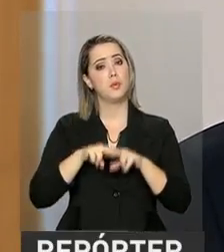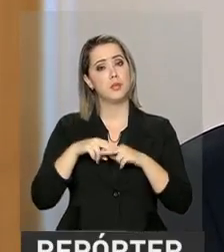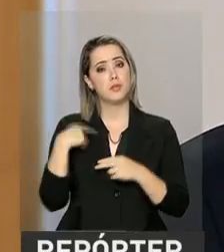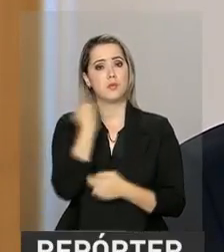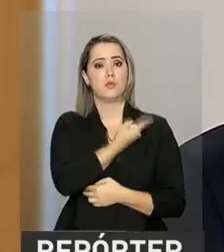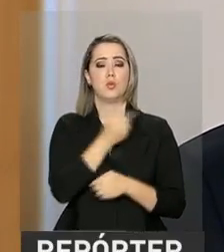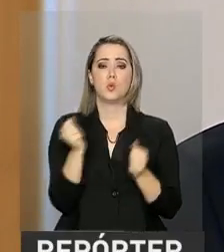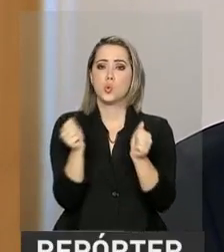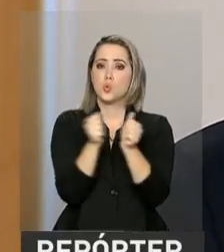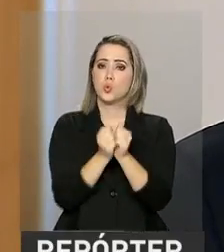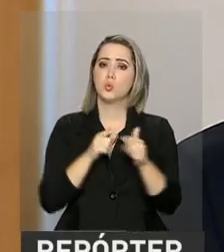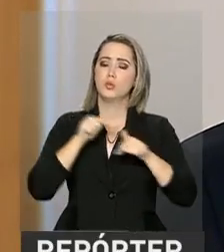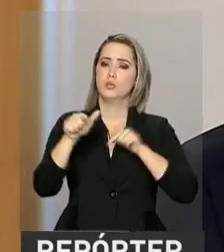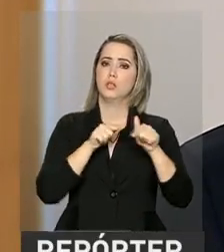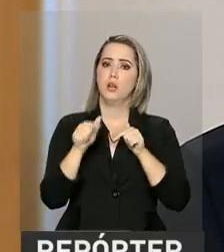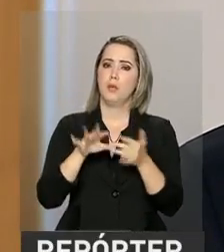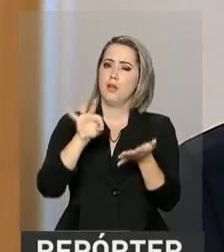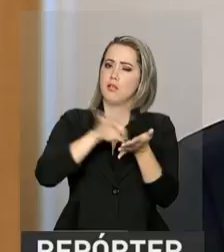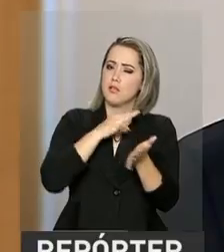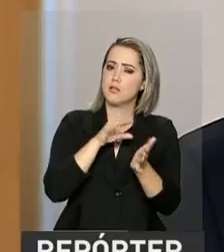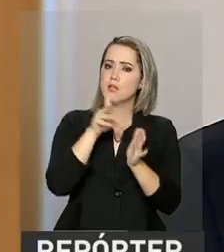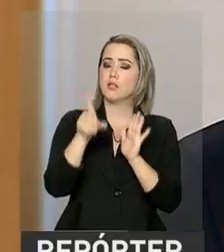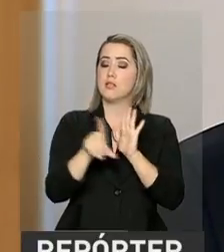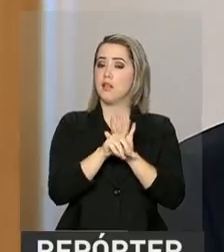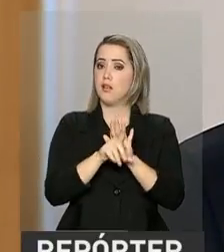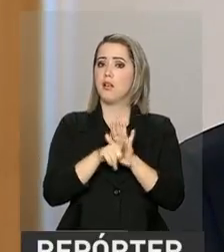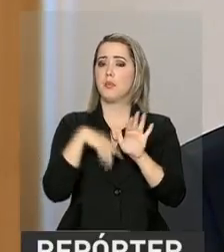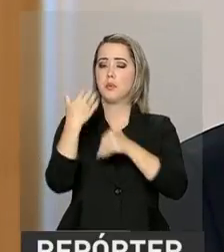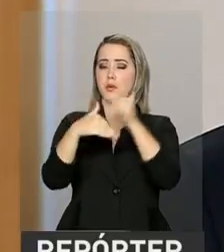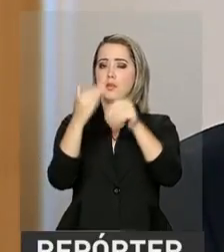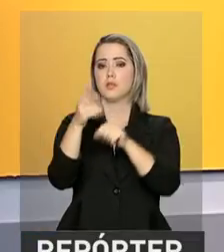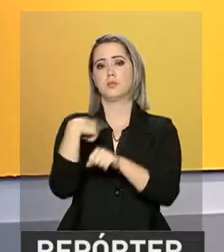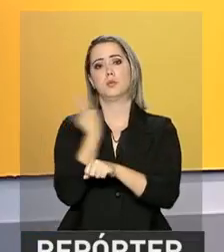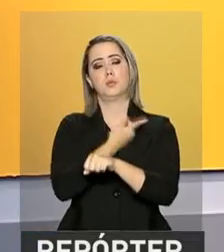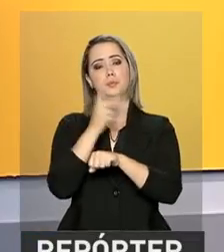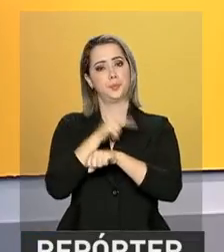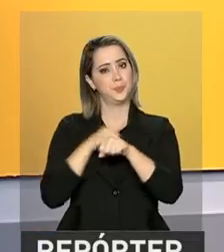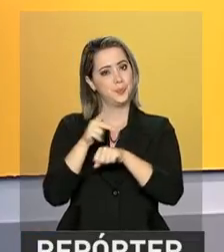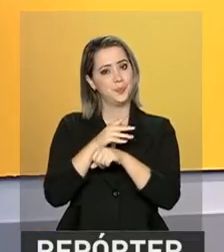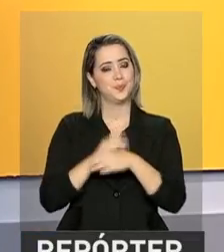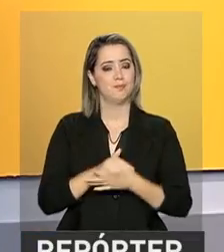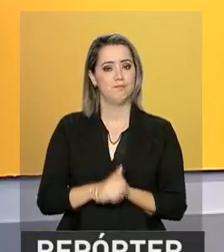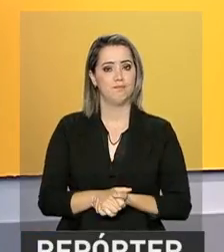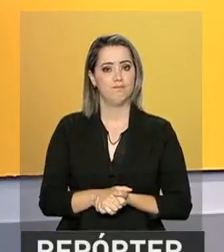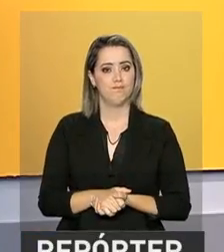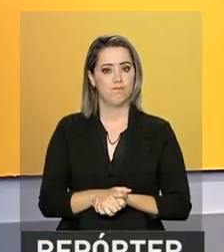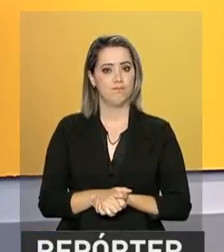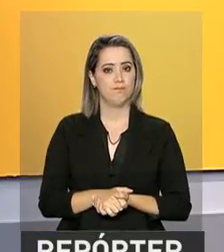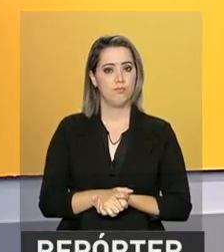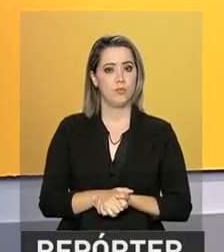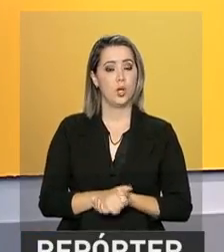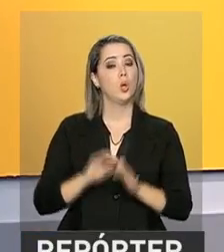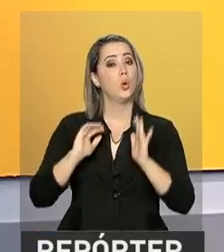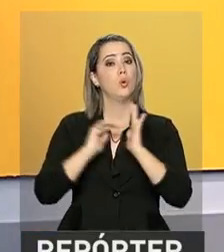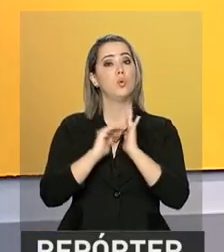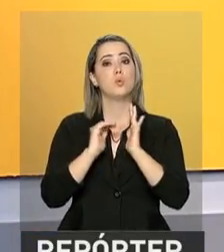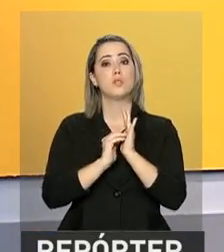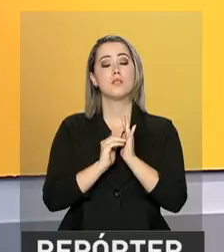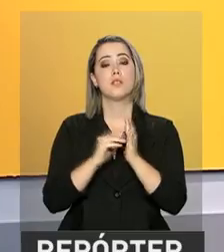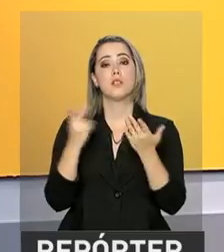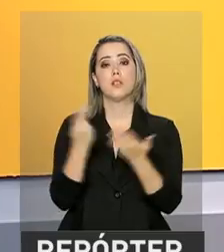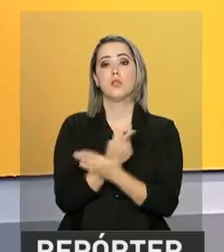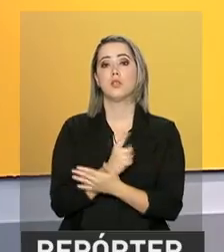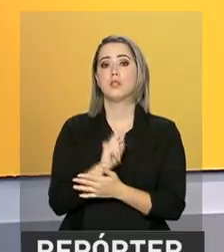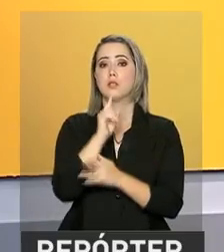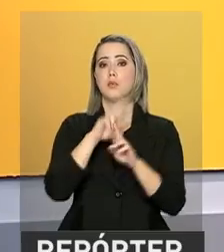hoje trabalhando e assinando esse decreto para o crescimento do nosso país o senado federal realiza a primeira audiência pública